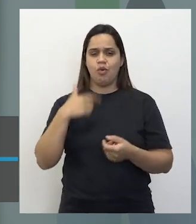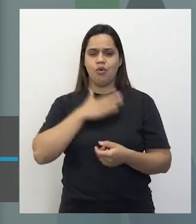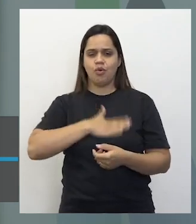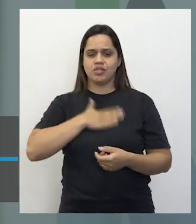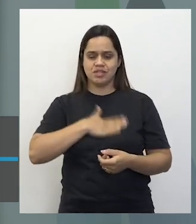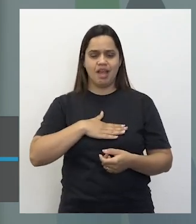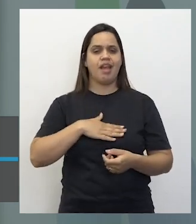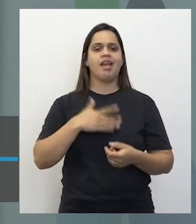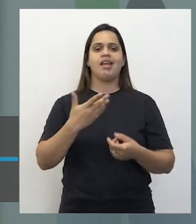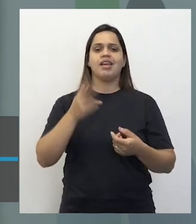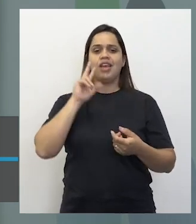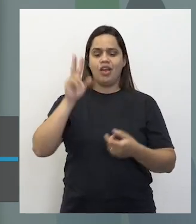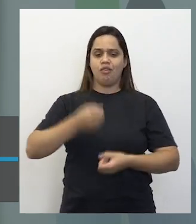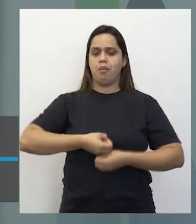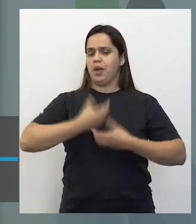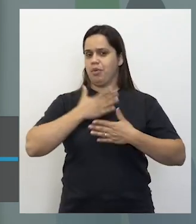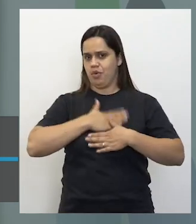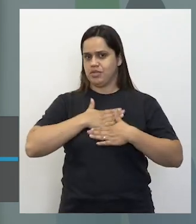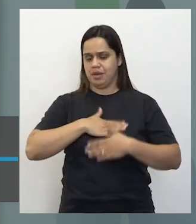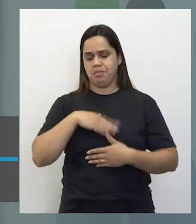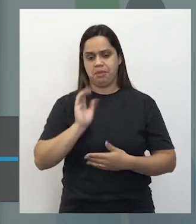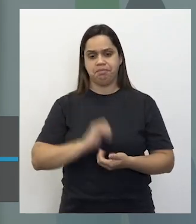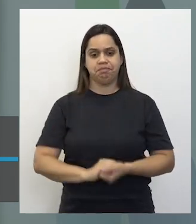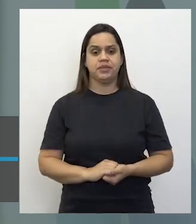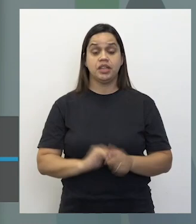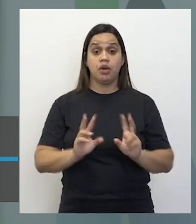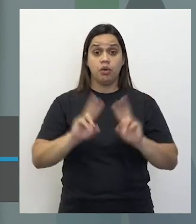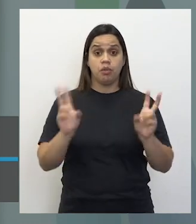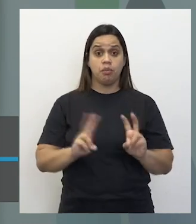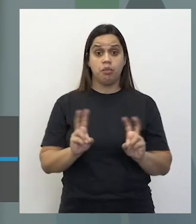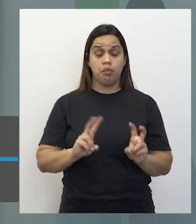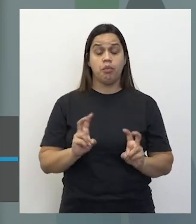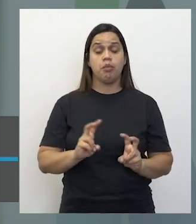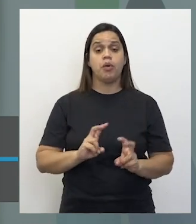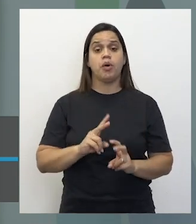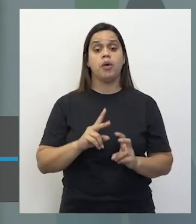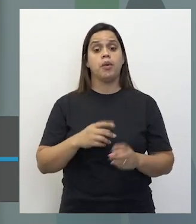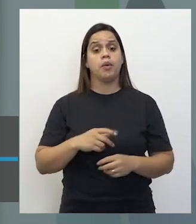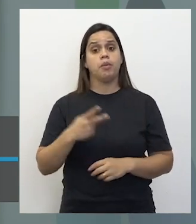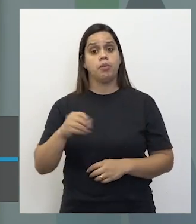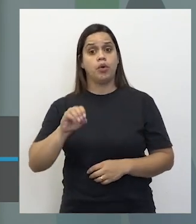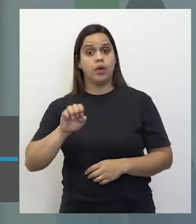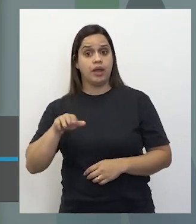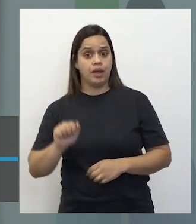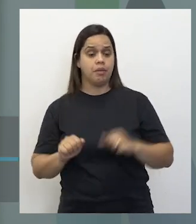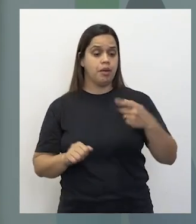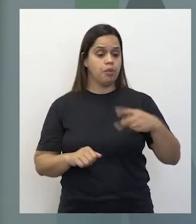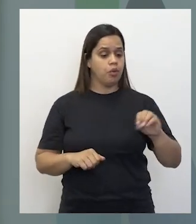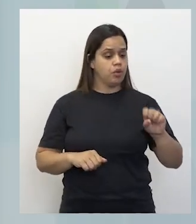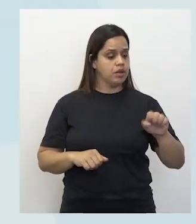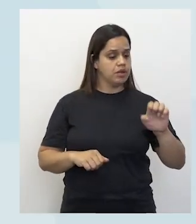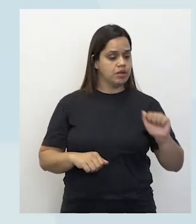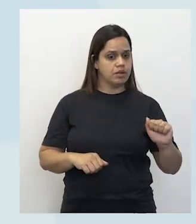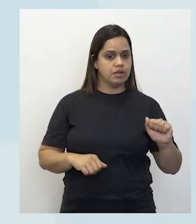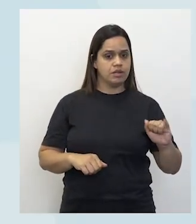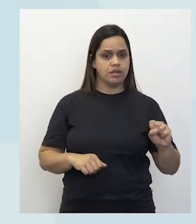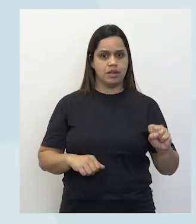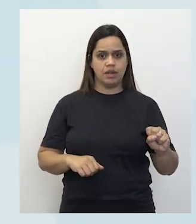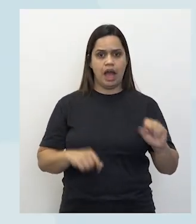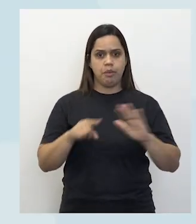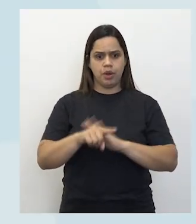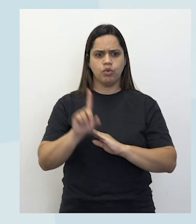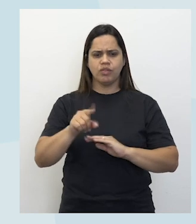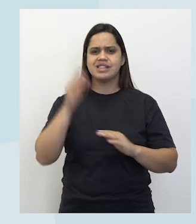apegando, me identificando com o poema. E sobre poemas, então, vai voltar aquela mesma questão, poema, poesia, o que você sabe